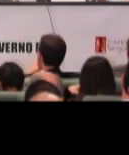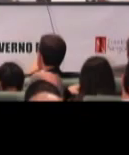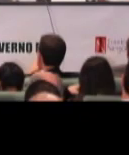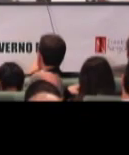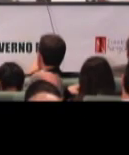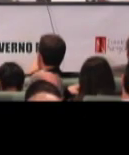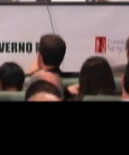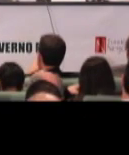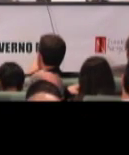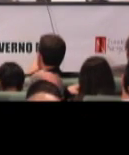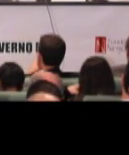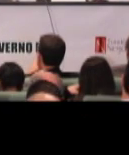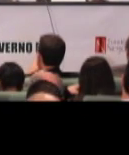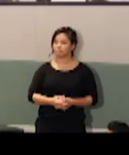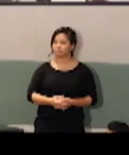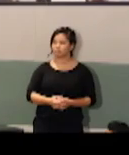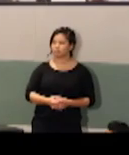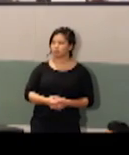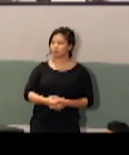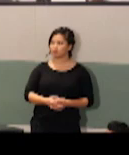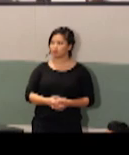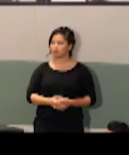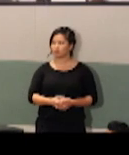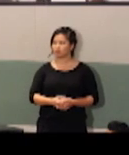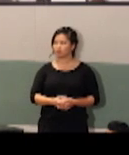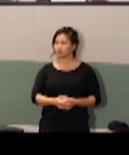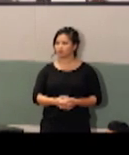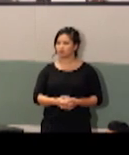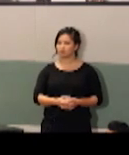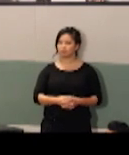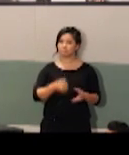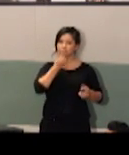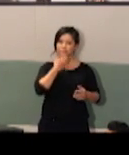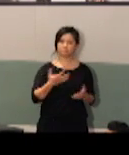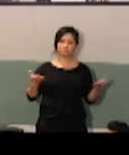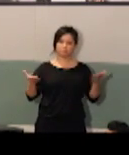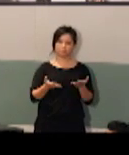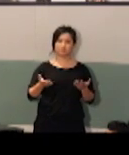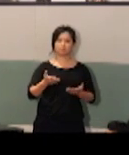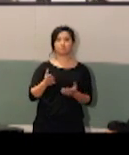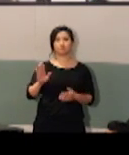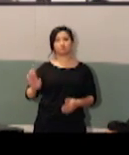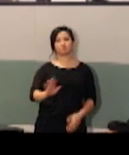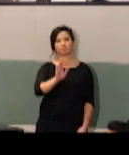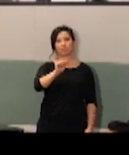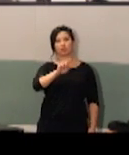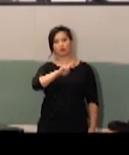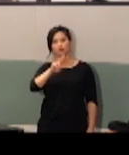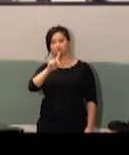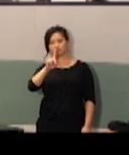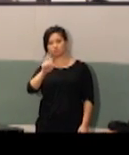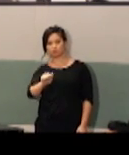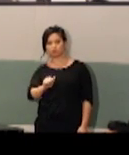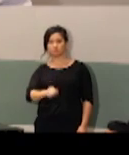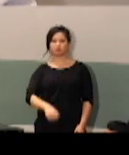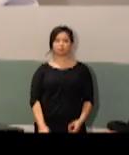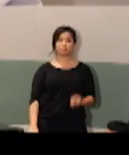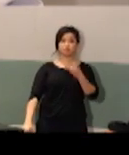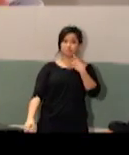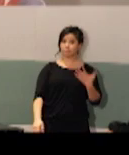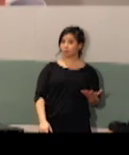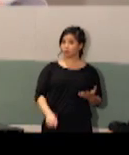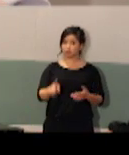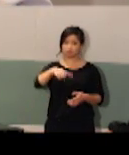candidato a falar sobre o tema é o candidato Arruda. Bom, o caos na saúde, eu acho que